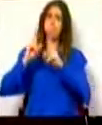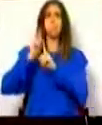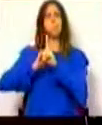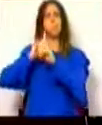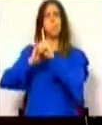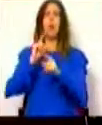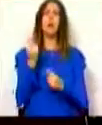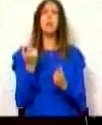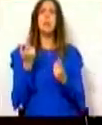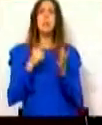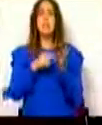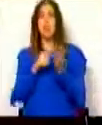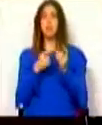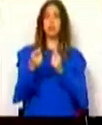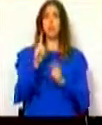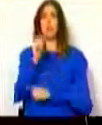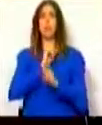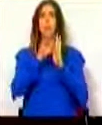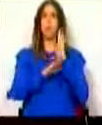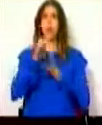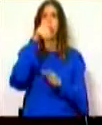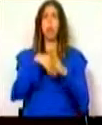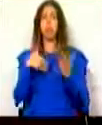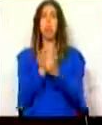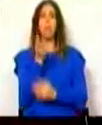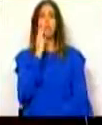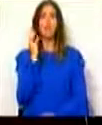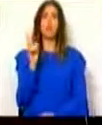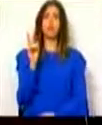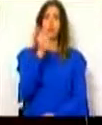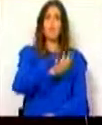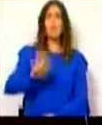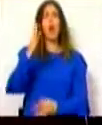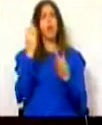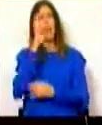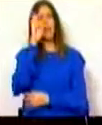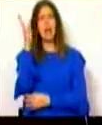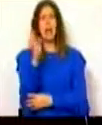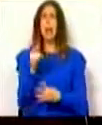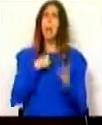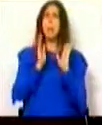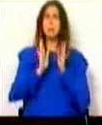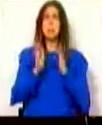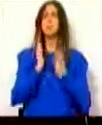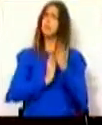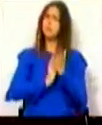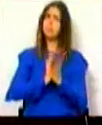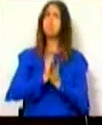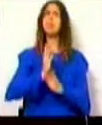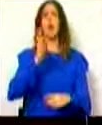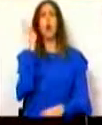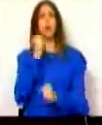necessidades de gestão e de programação dos museus e monumentos nacionais. Estamos conscientes de que é necessário persistir no trabalho